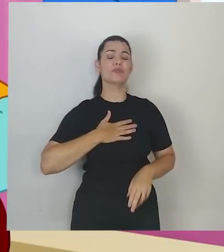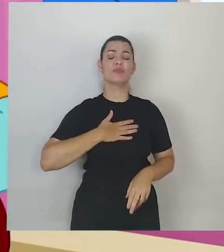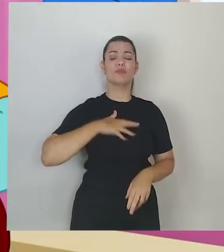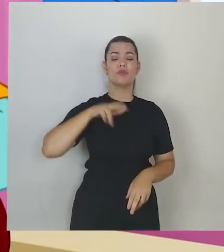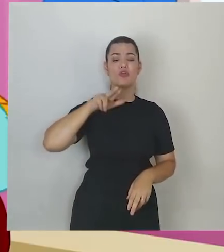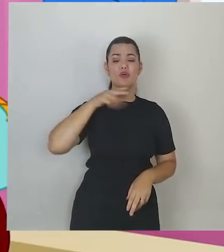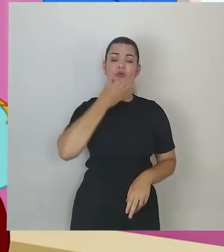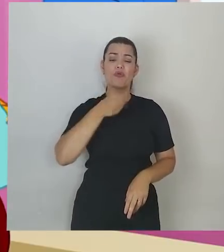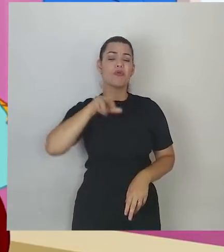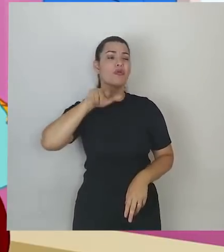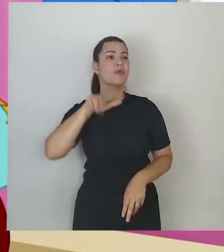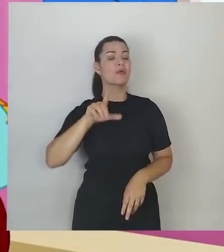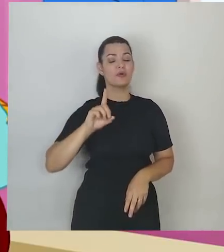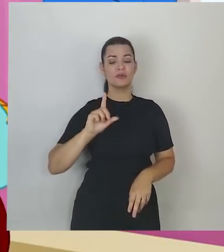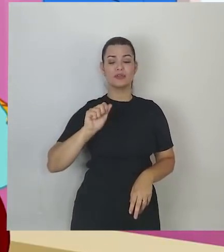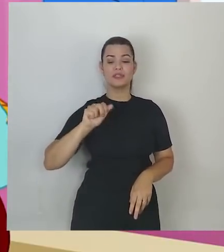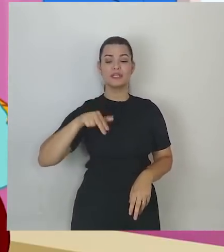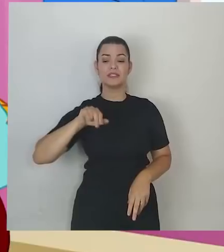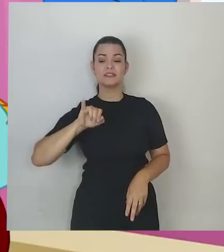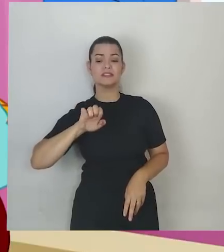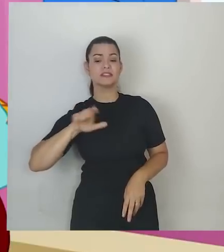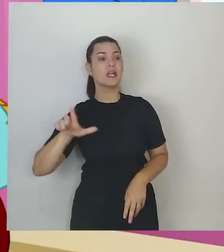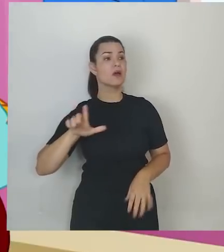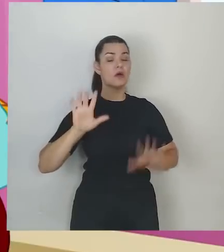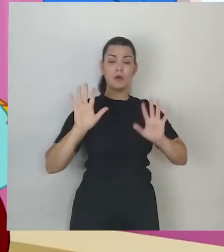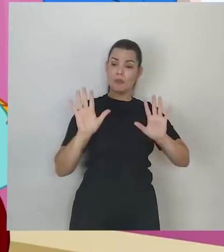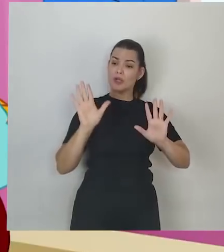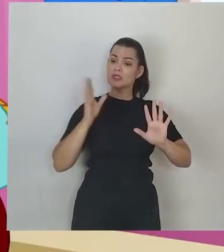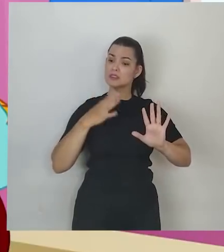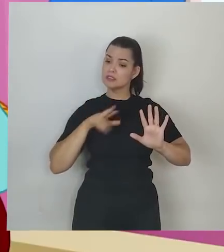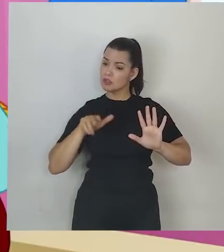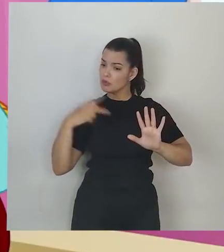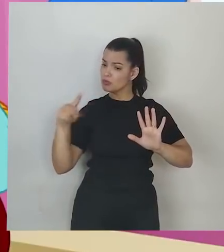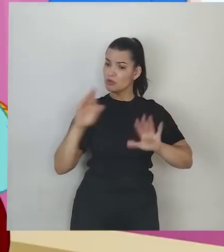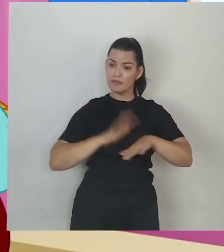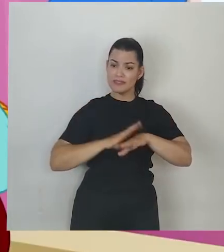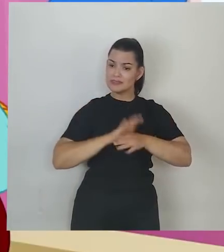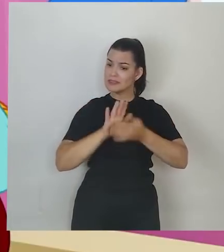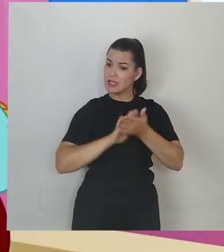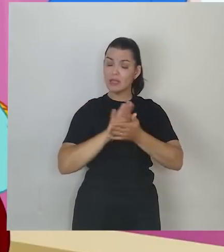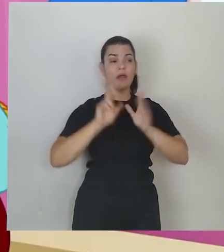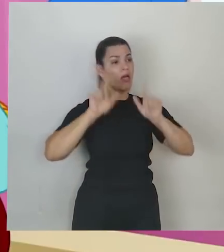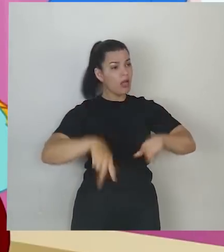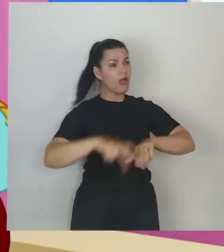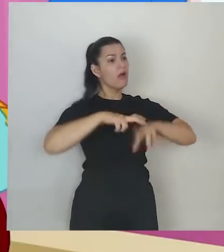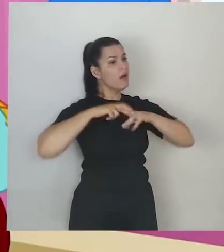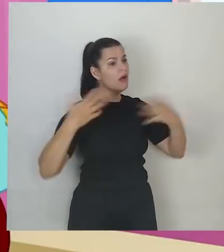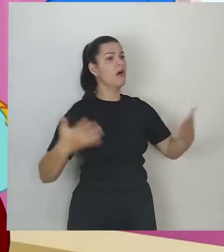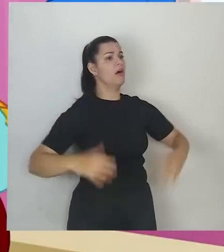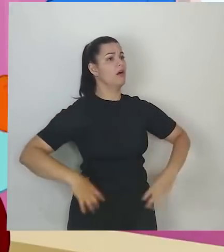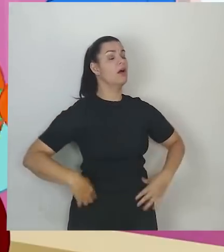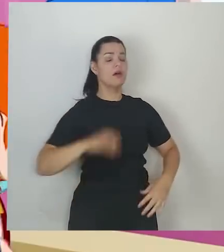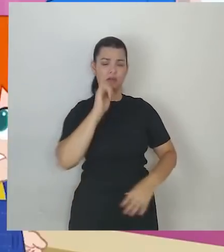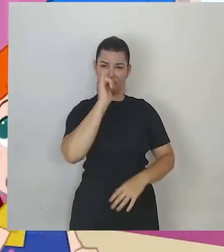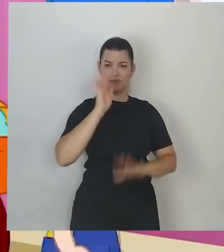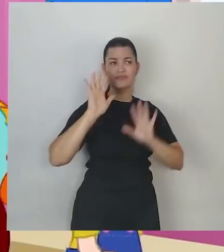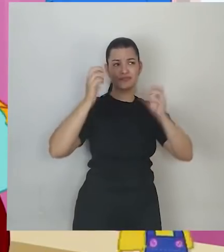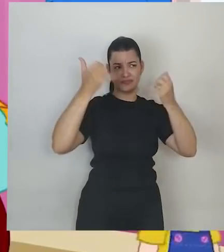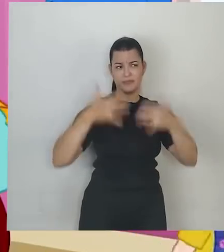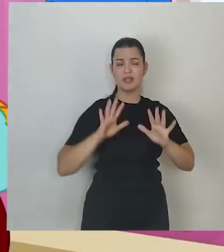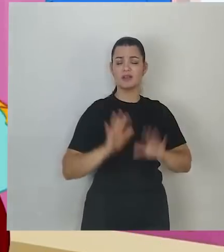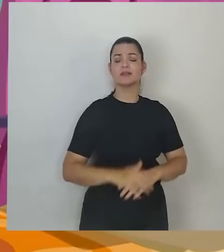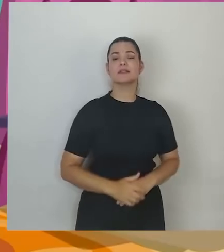do Daniel. Mas ele não faz nada. É por isso mesmo. Eu vou contar